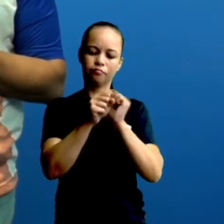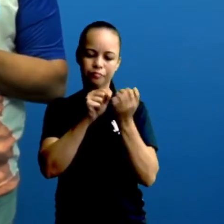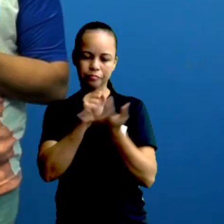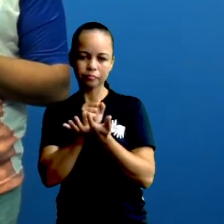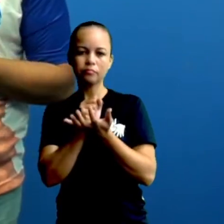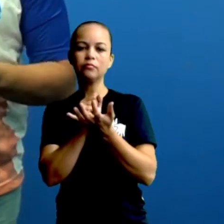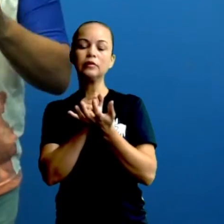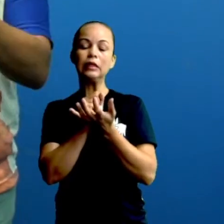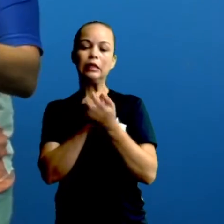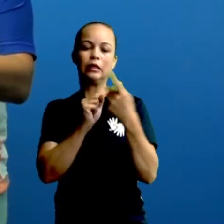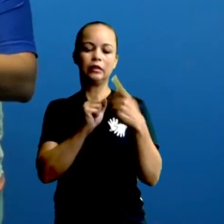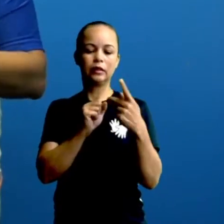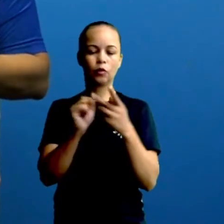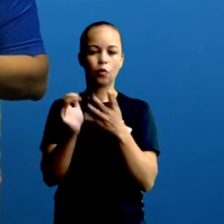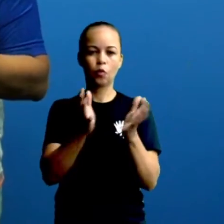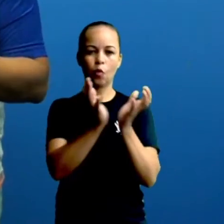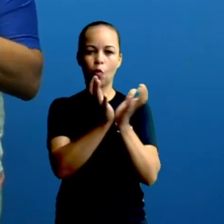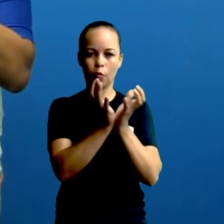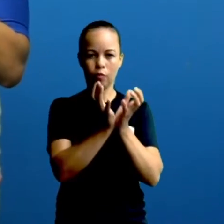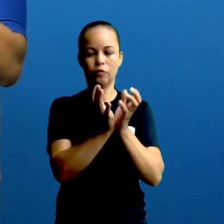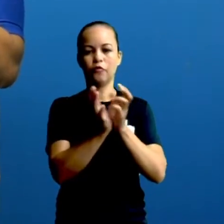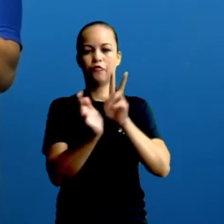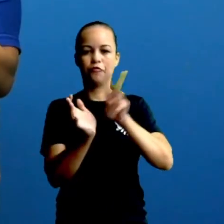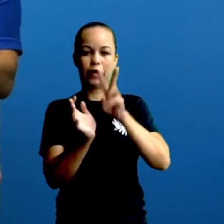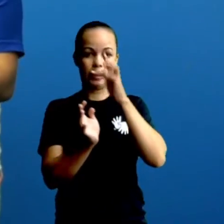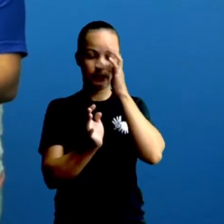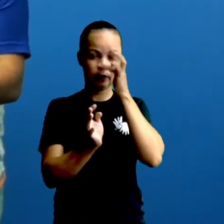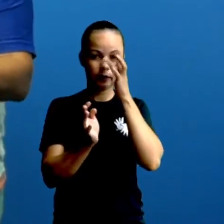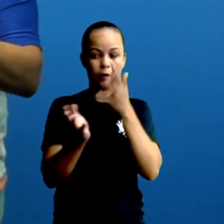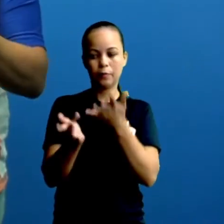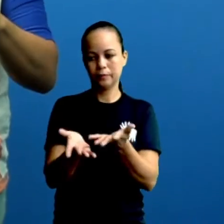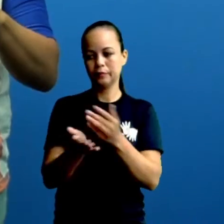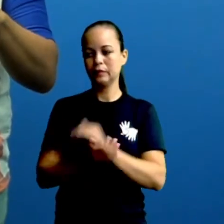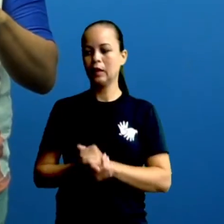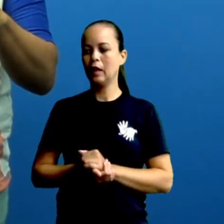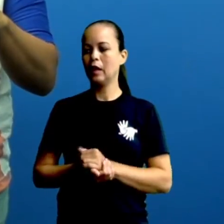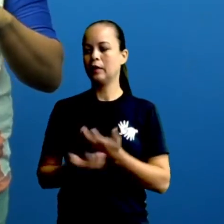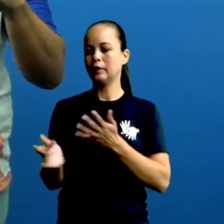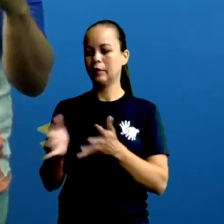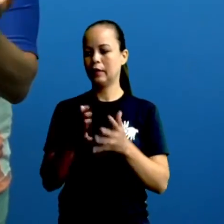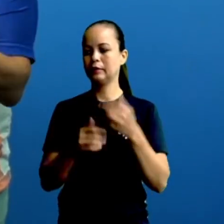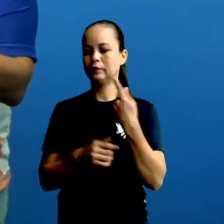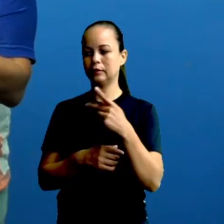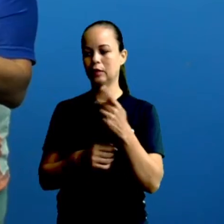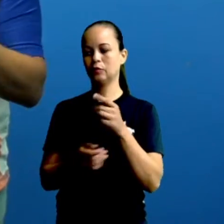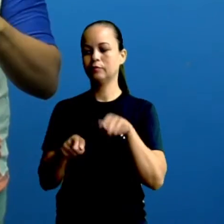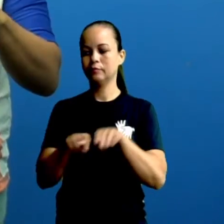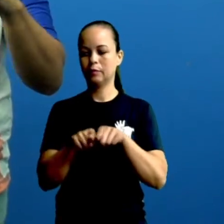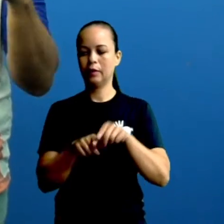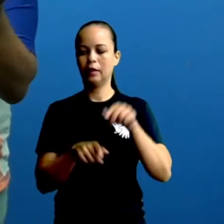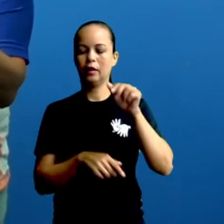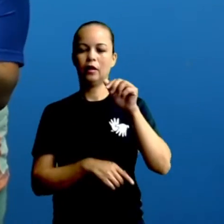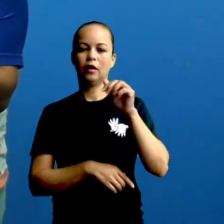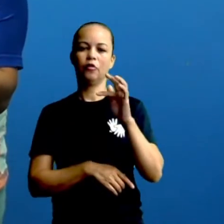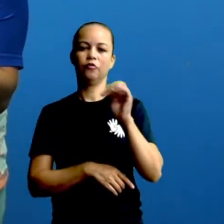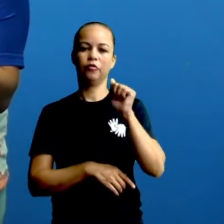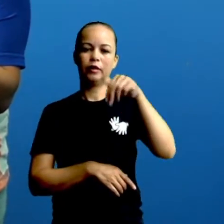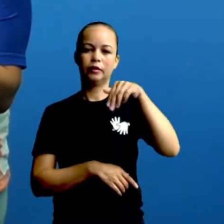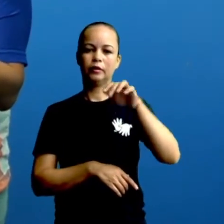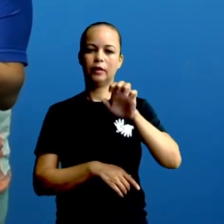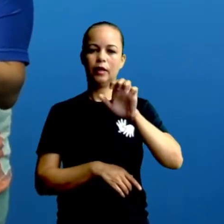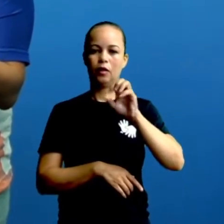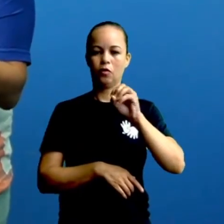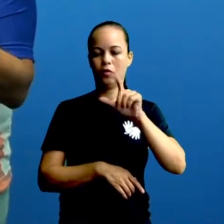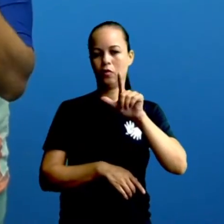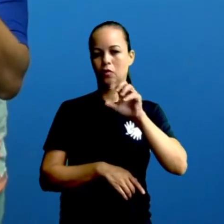grupo vegetal. Tá? Lembra-se que elas são plantas também fanerógamos. Por quê? As suas estruturas reprodutivas, as suas estruturas que